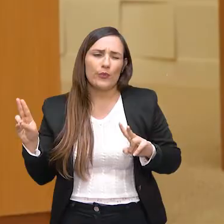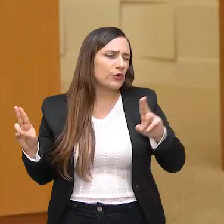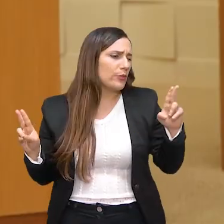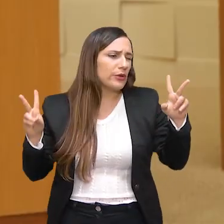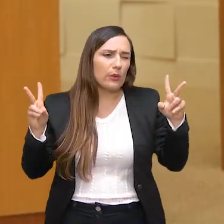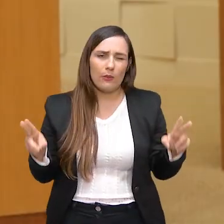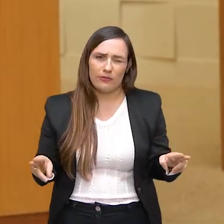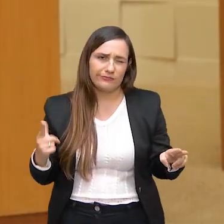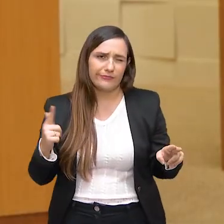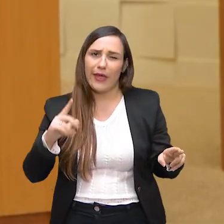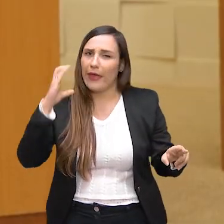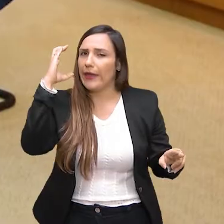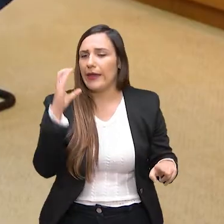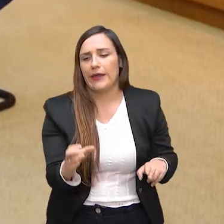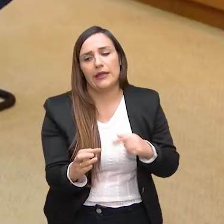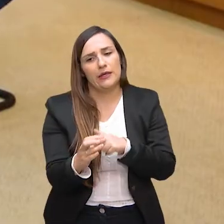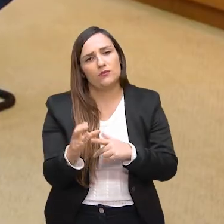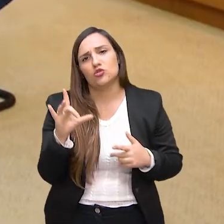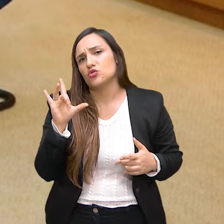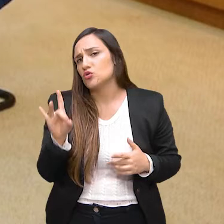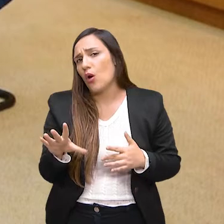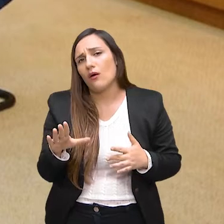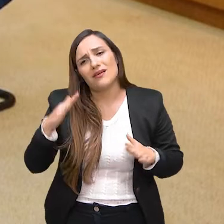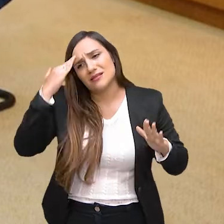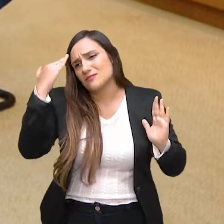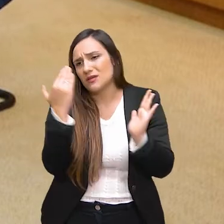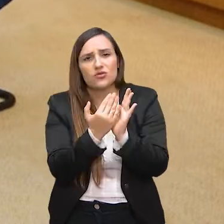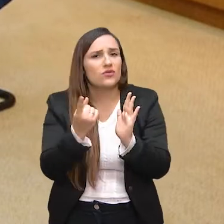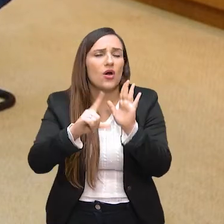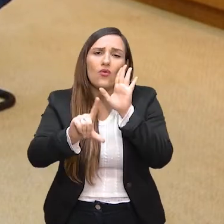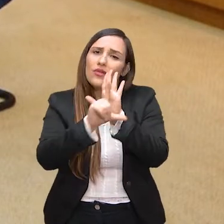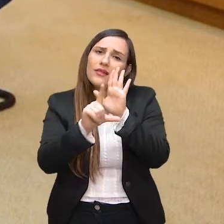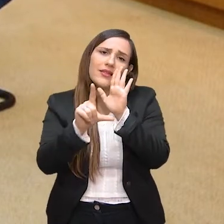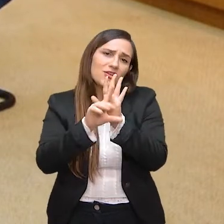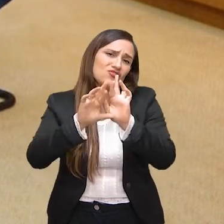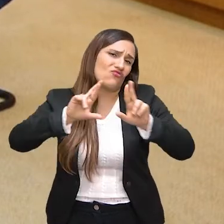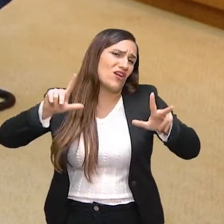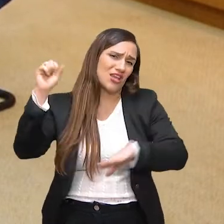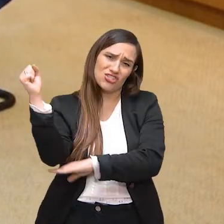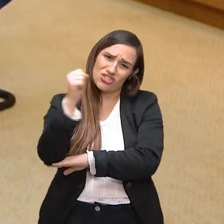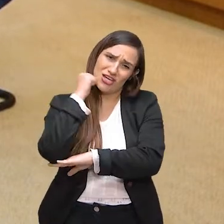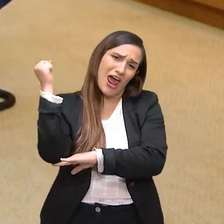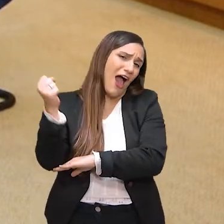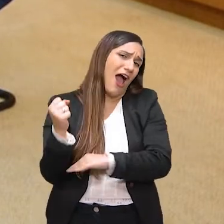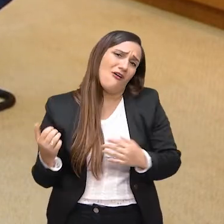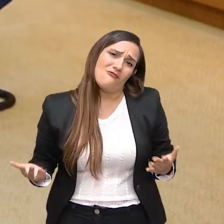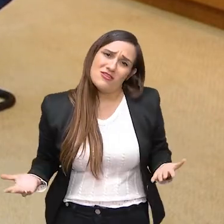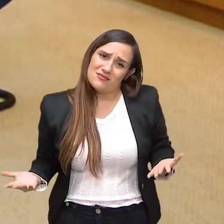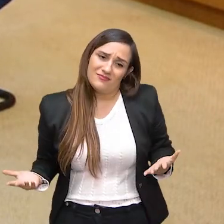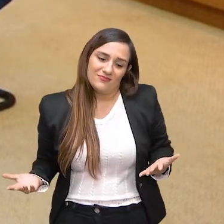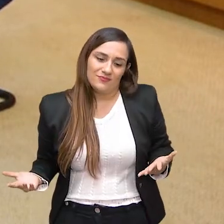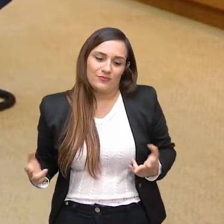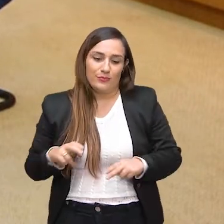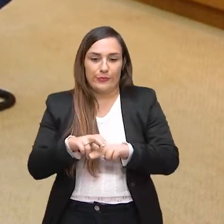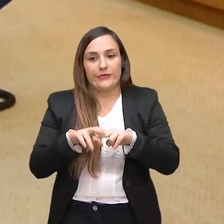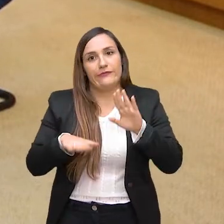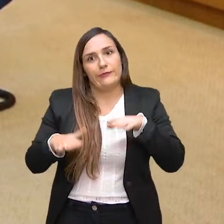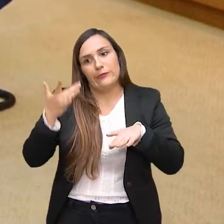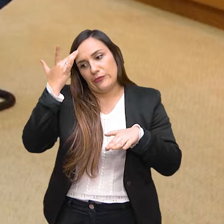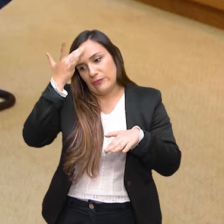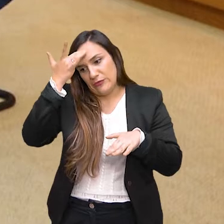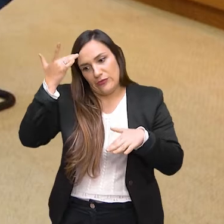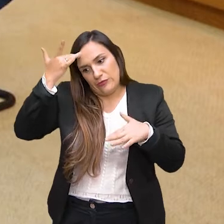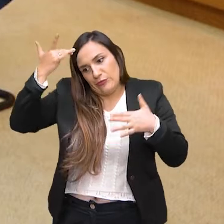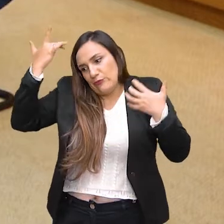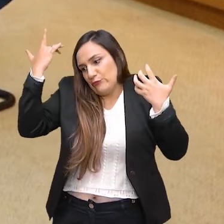um crime, ela cometeu um ilícito civil, que não tem a mesma gravidade de um crime. Então, por isso que as pessoas não gostam muito da expressão. E aí